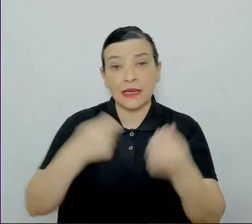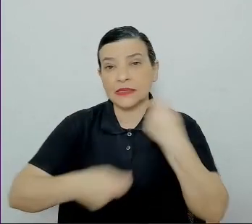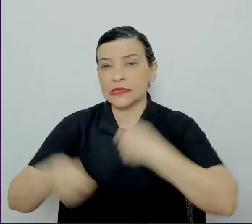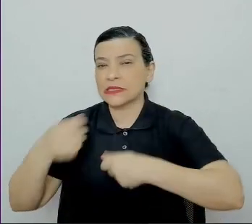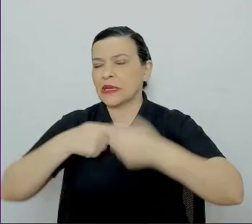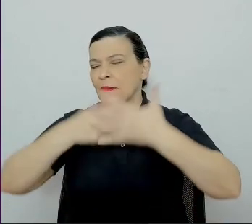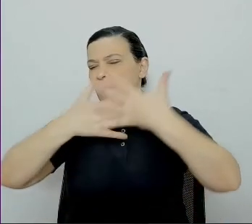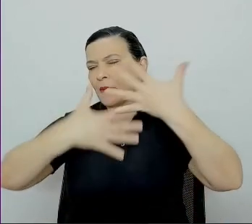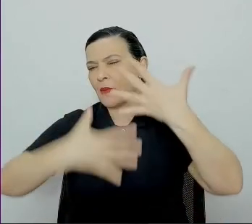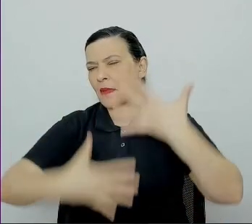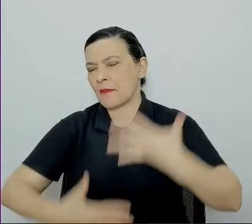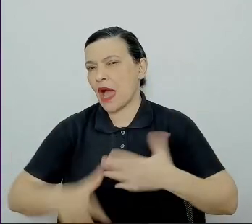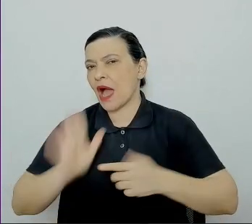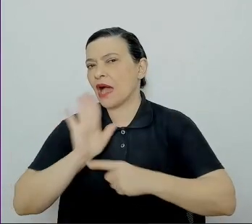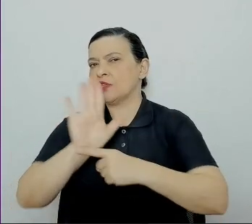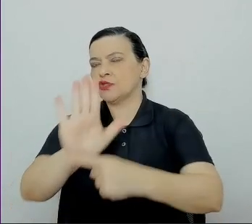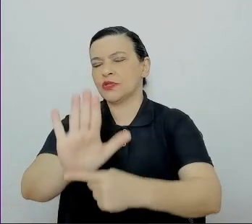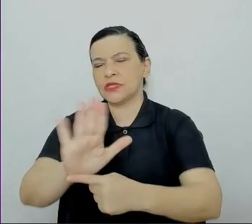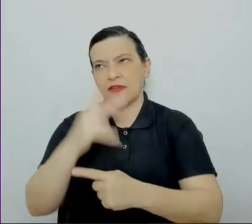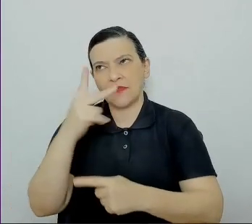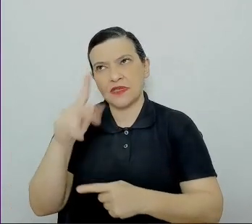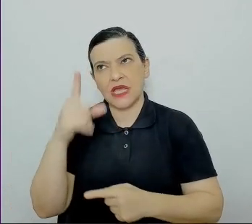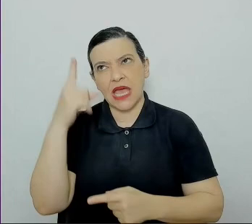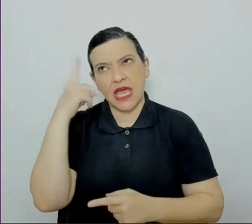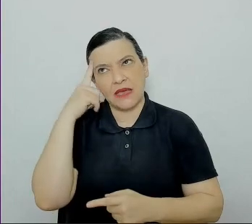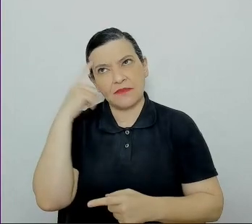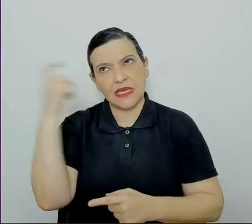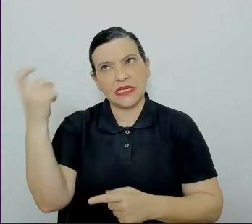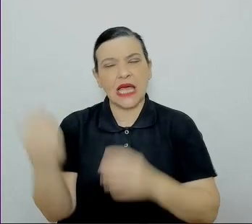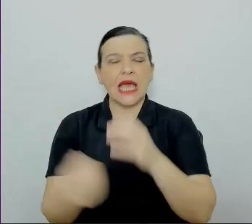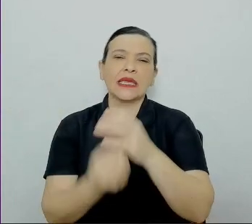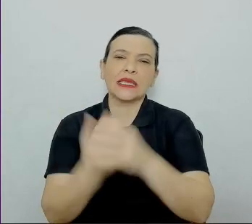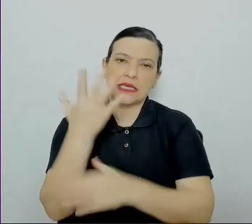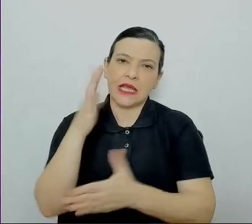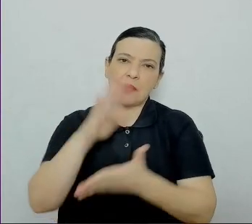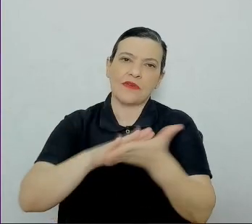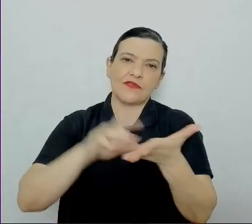que ajudam você a criar um produto, uma funcionalidade mais adequada.